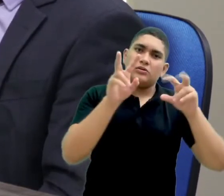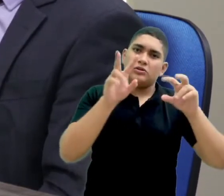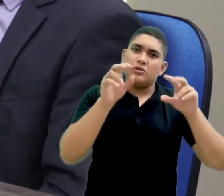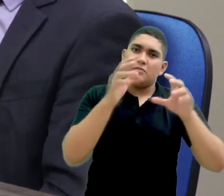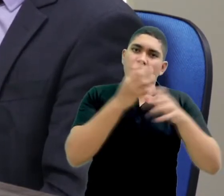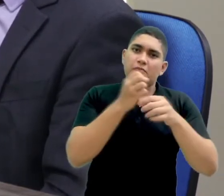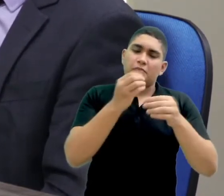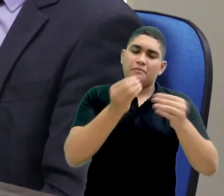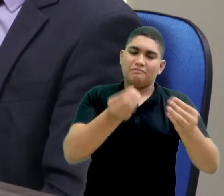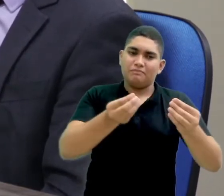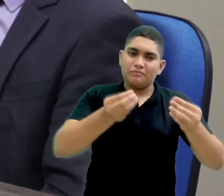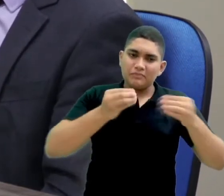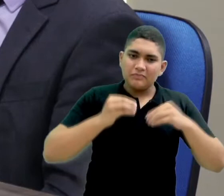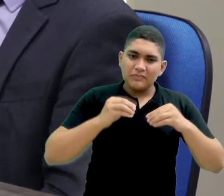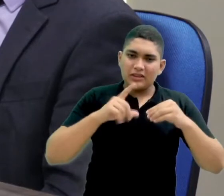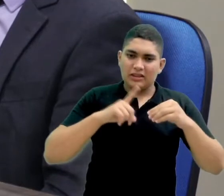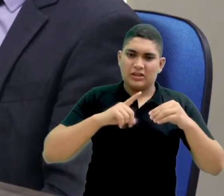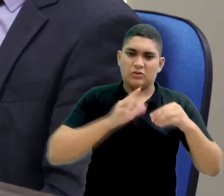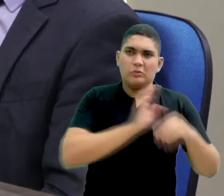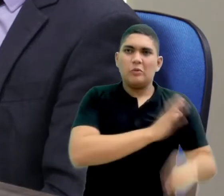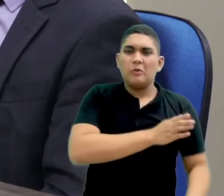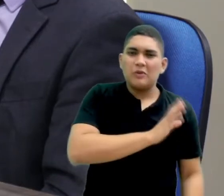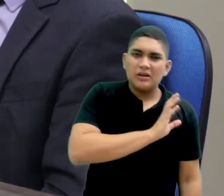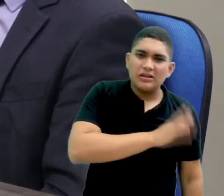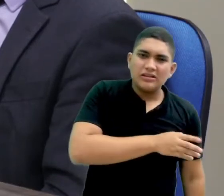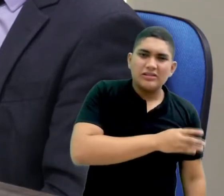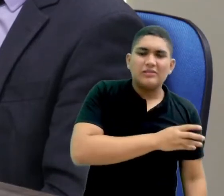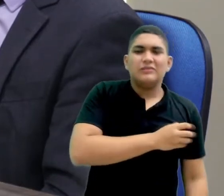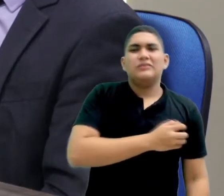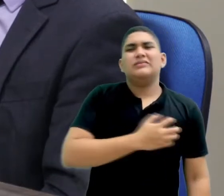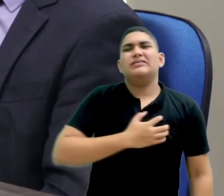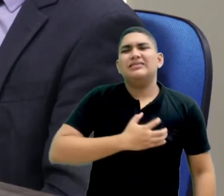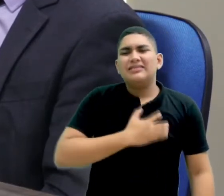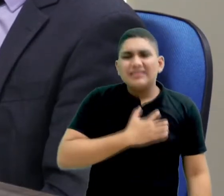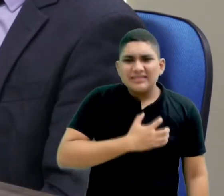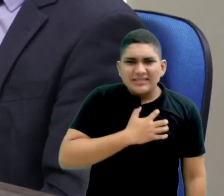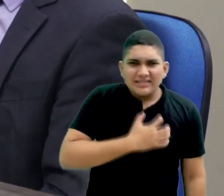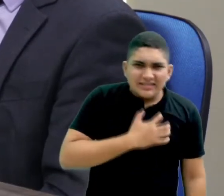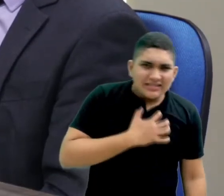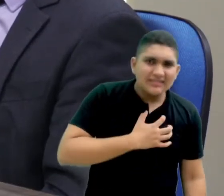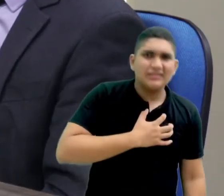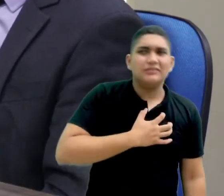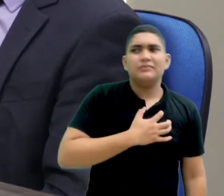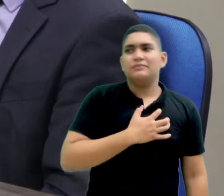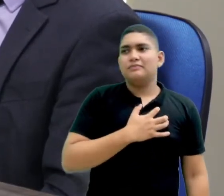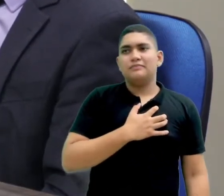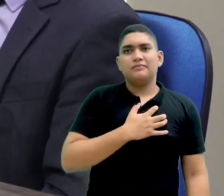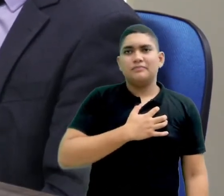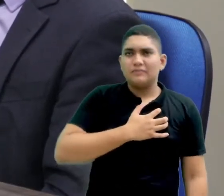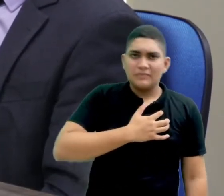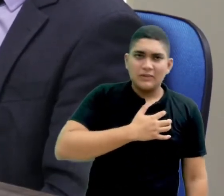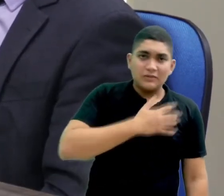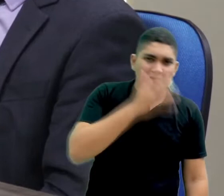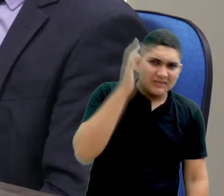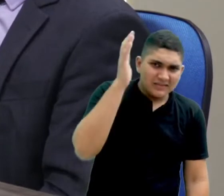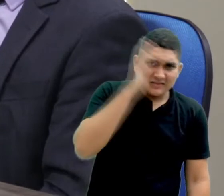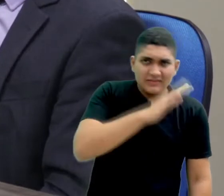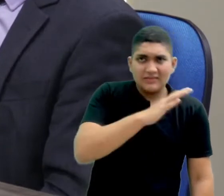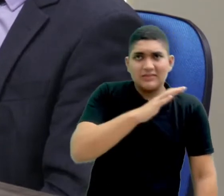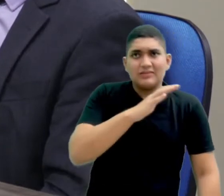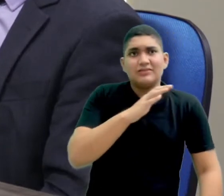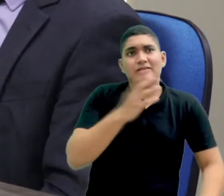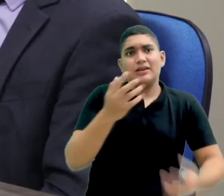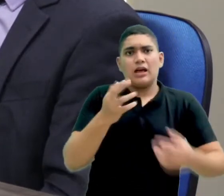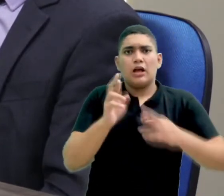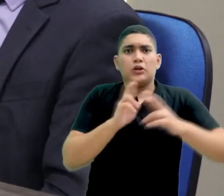a mim com um coração cheio de ira e de desavenças, afeta exatamente na nossa